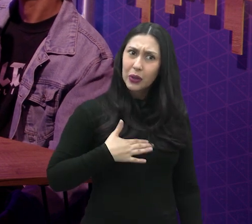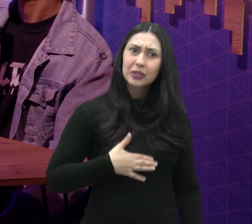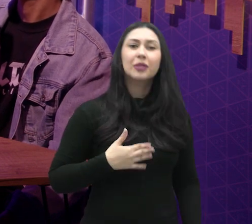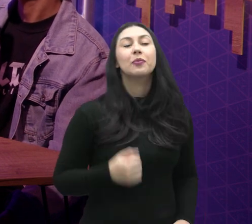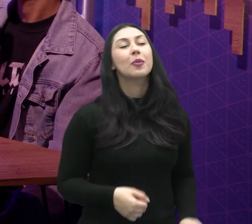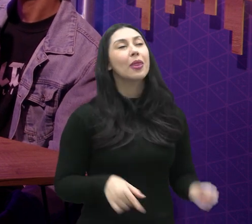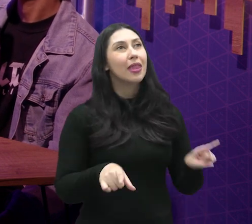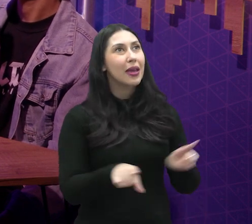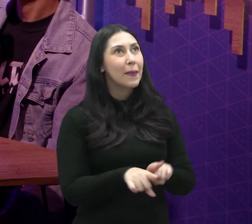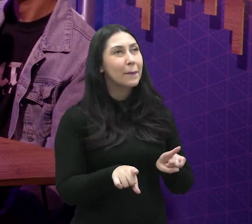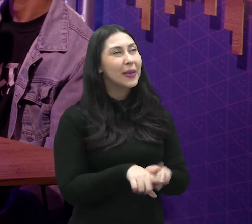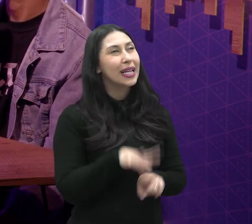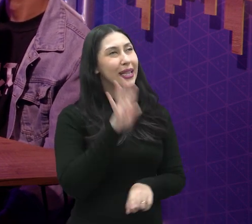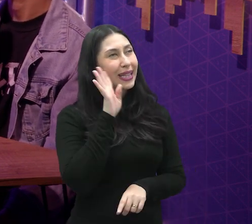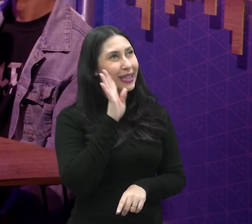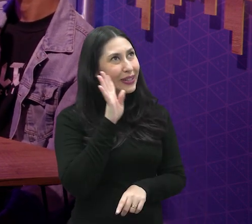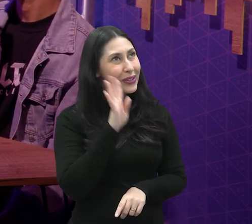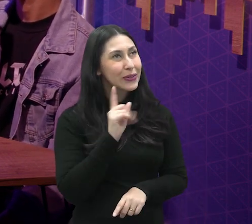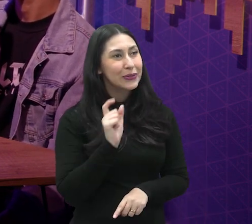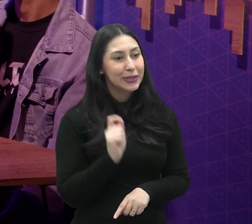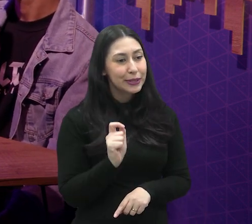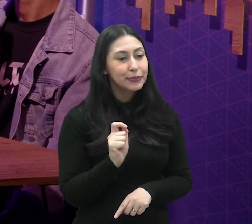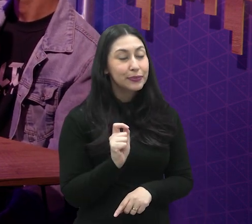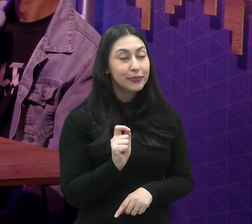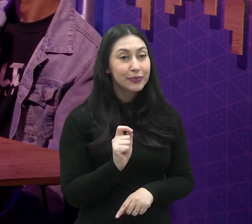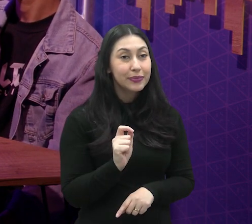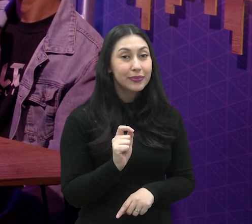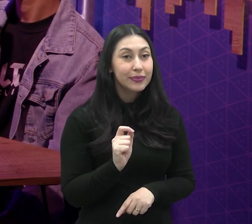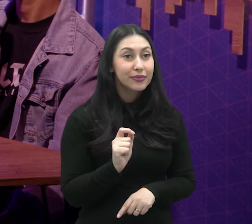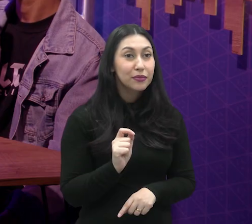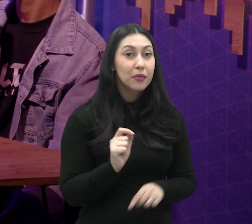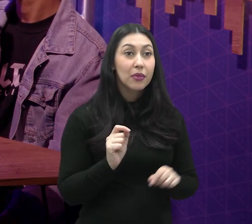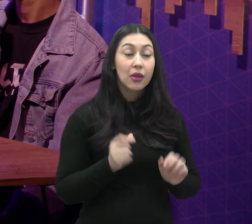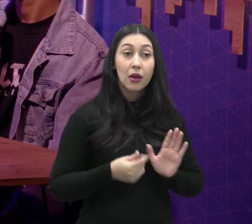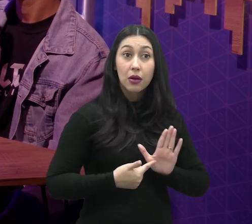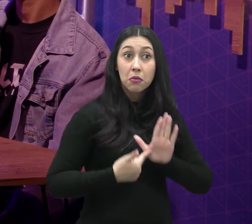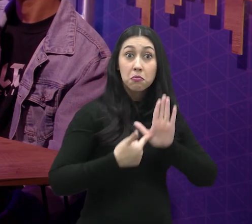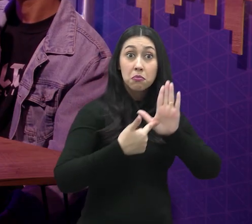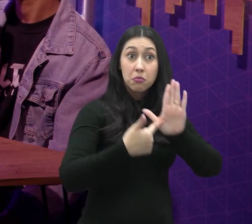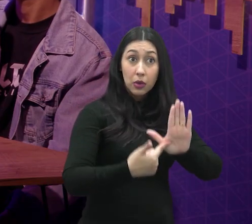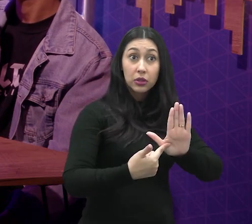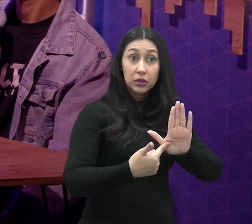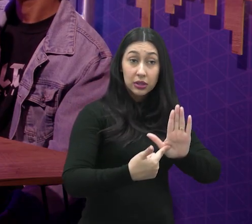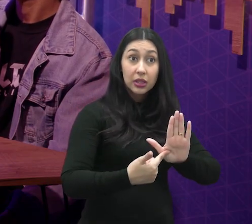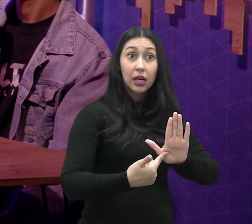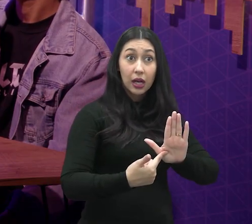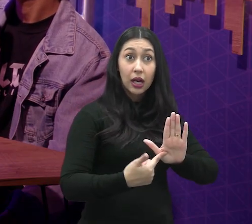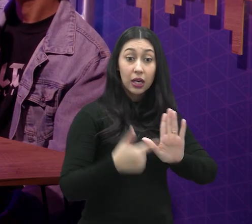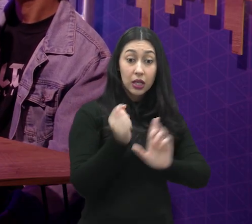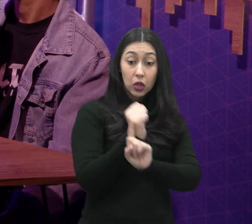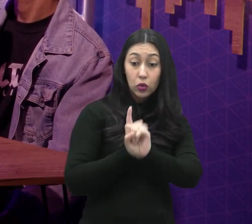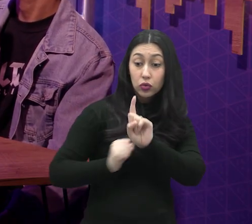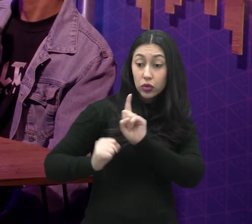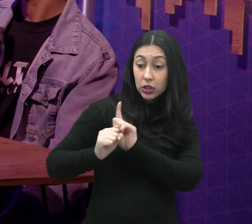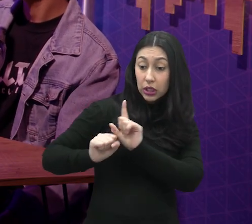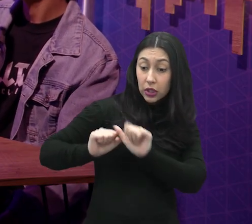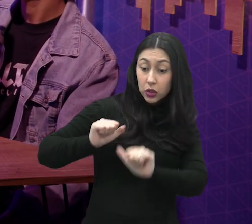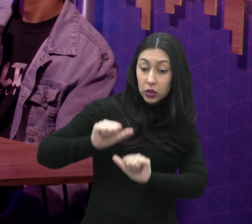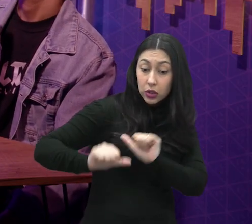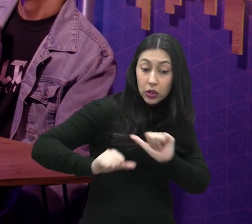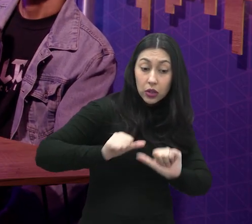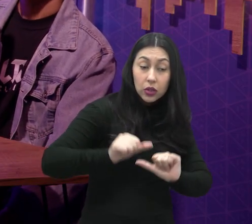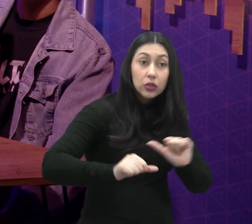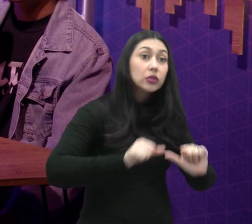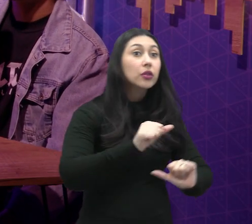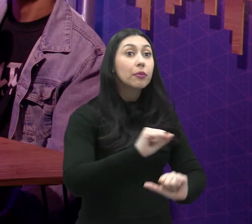né? E daí outra coisa que também é bem legal das novelas é a questão do retrato das transformações sociais. A